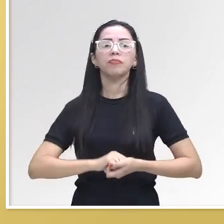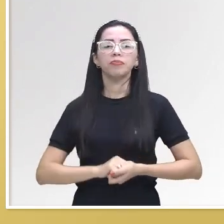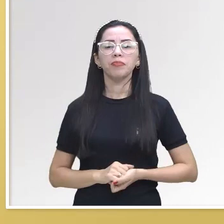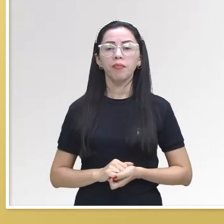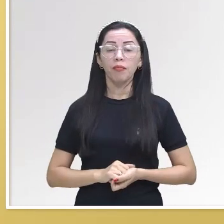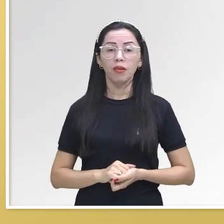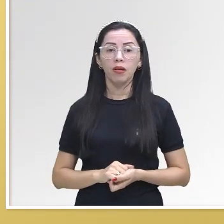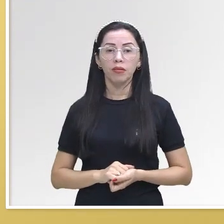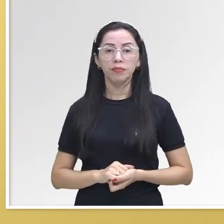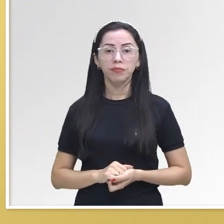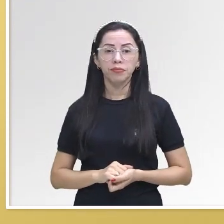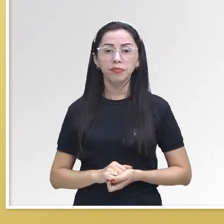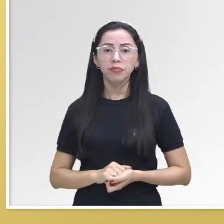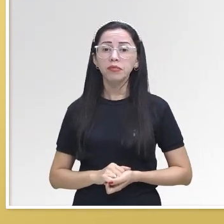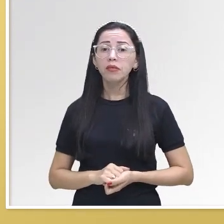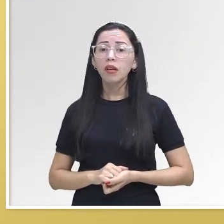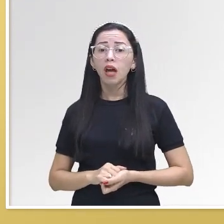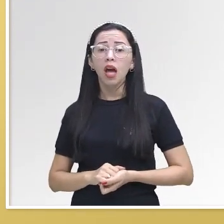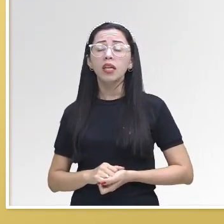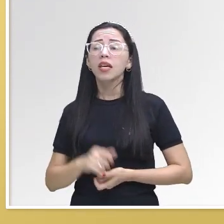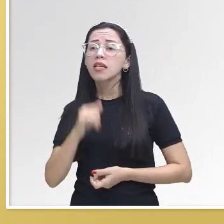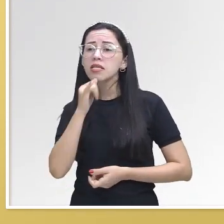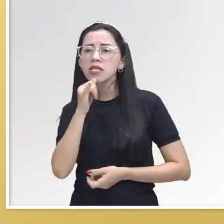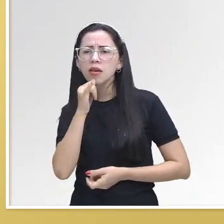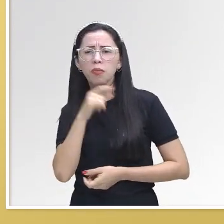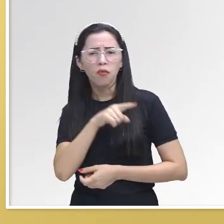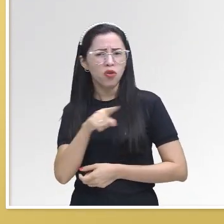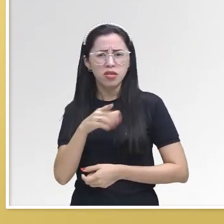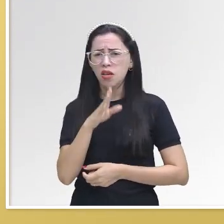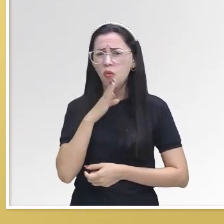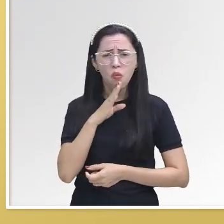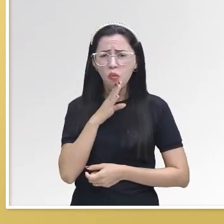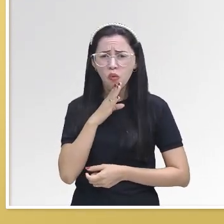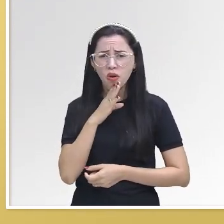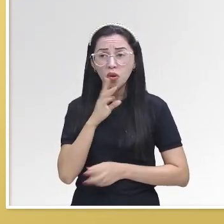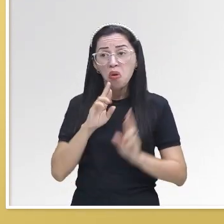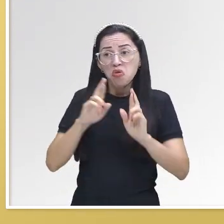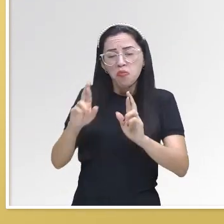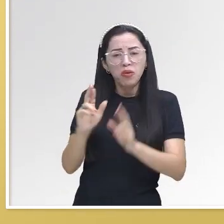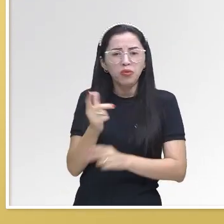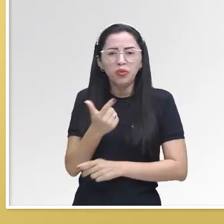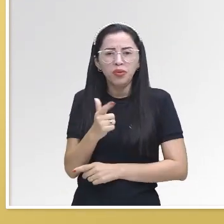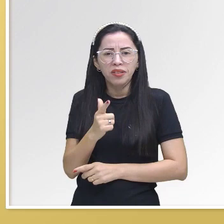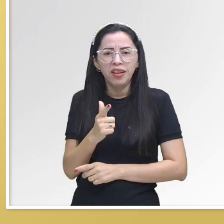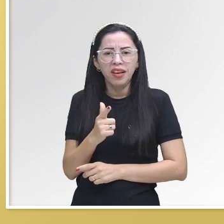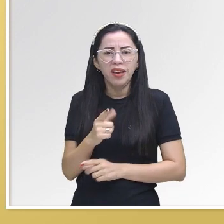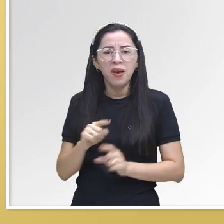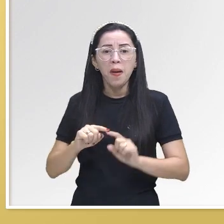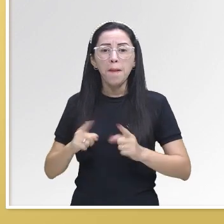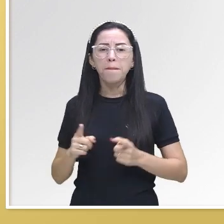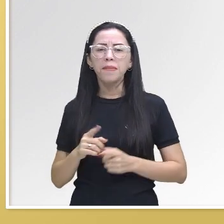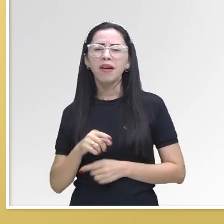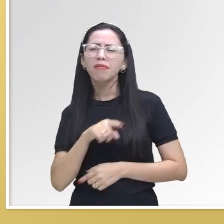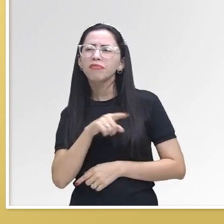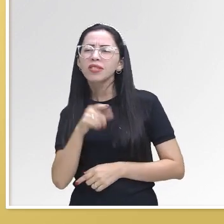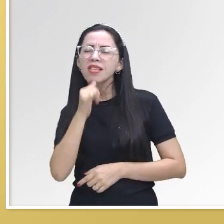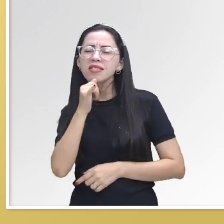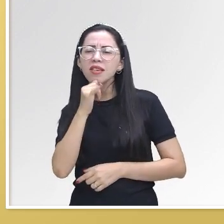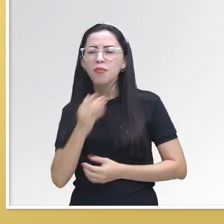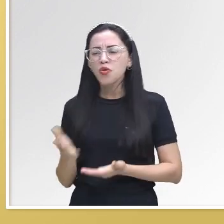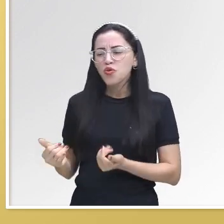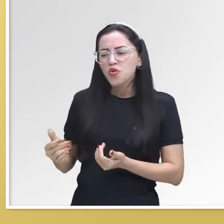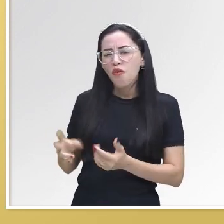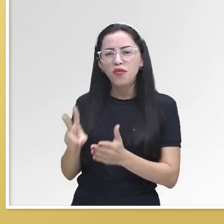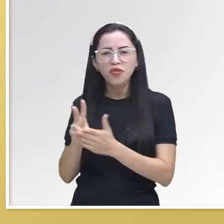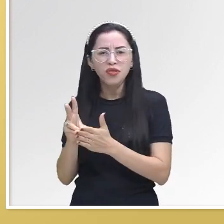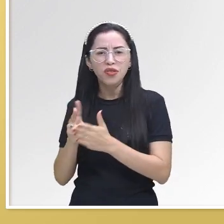vocês. Ninguém respeita aquilo que não conhece. A partir do momento que você mostra para o jovem indígena o orgulho que temos de ser uma população